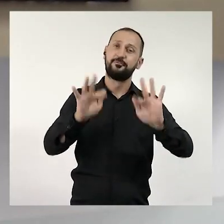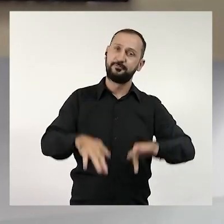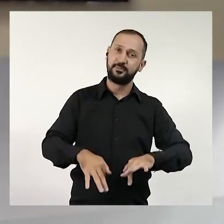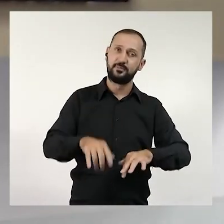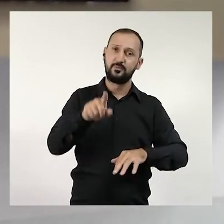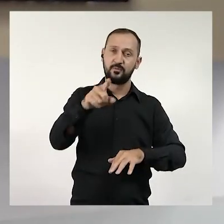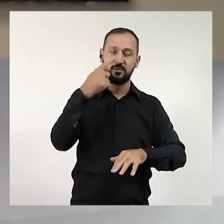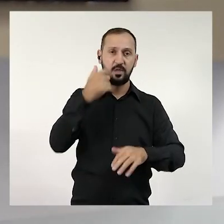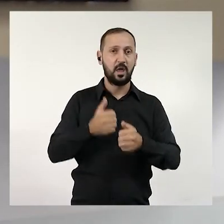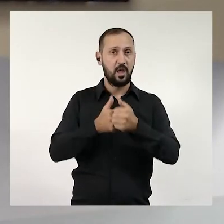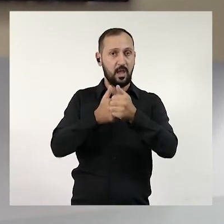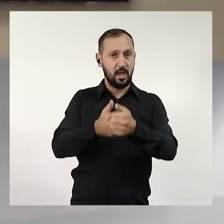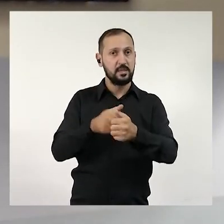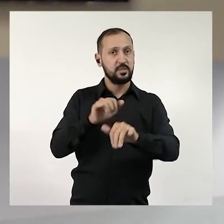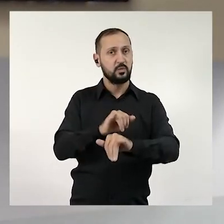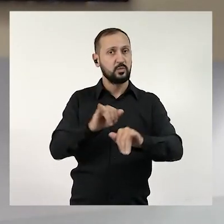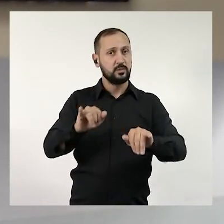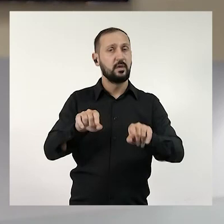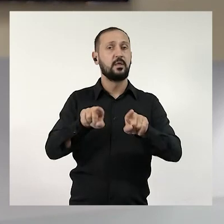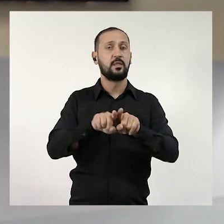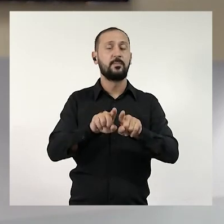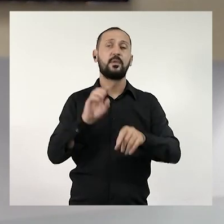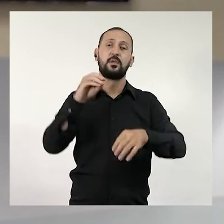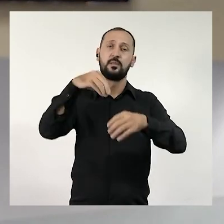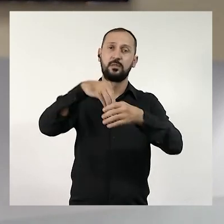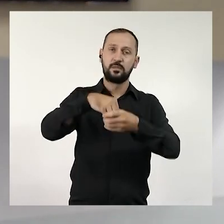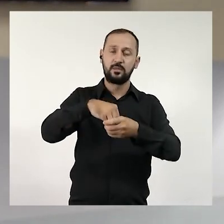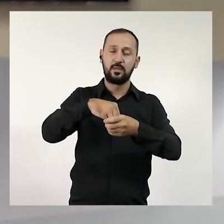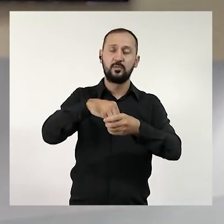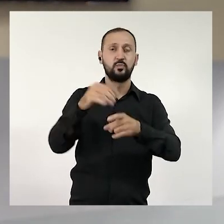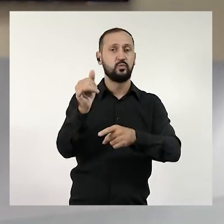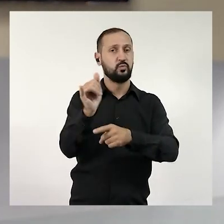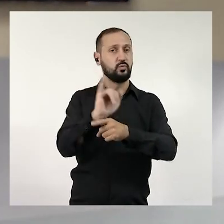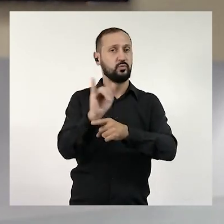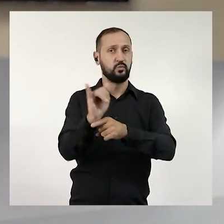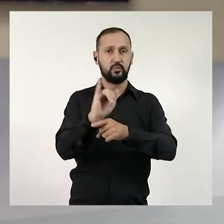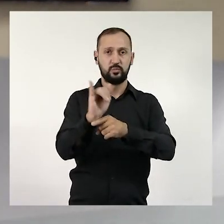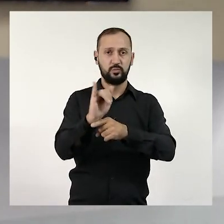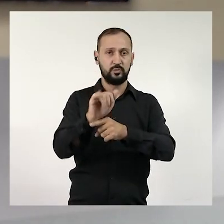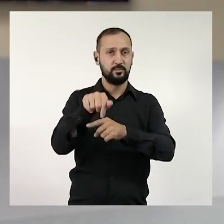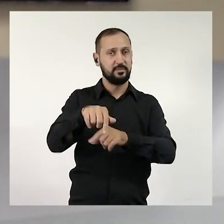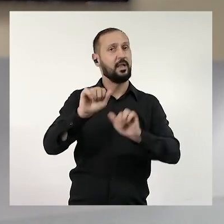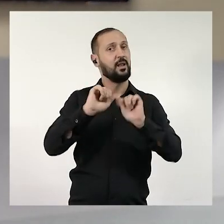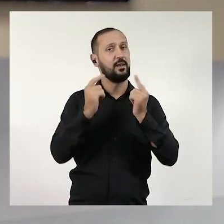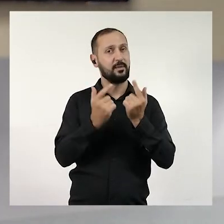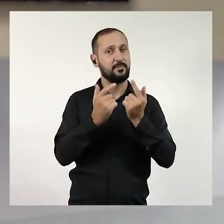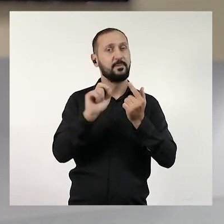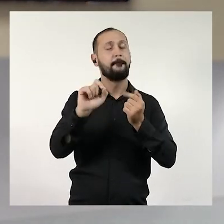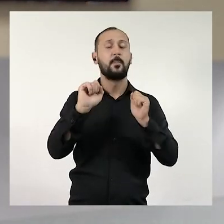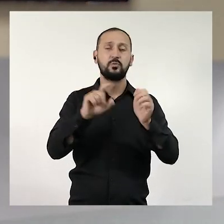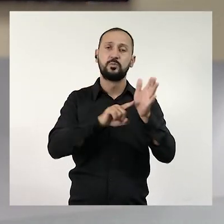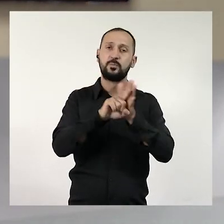aqui. Você acompanha essas e outras reportagens no canal do YouTube da Casa de Leis.